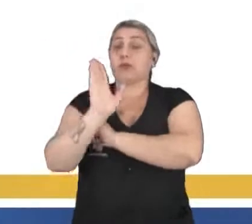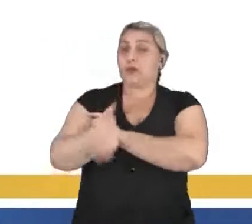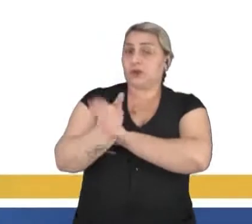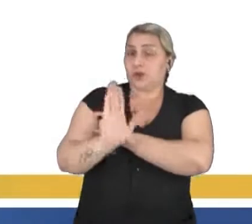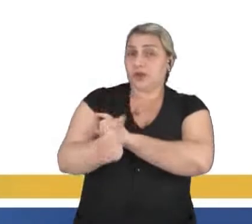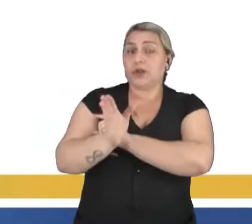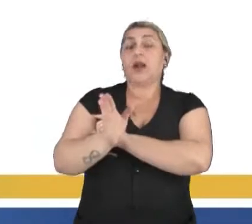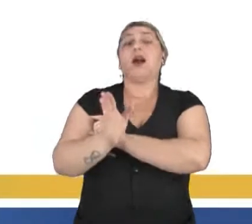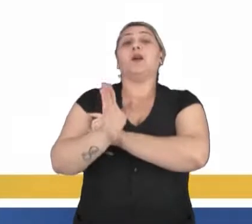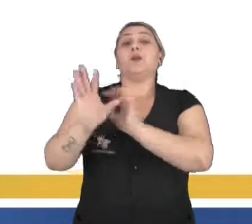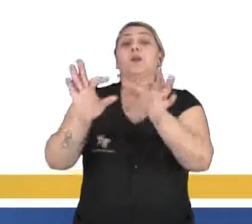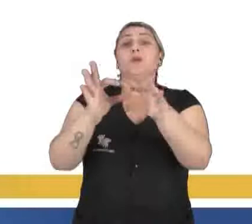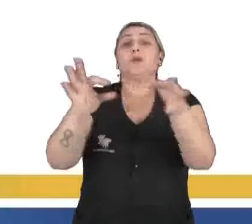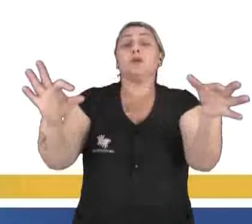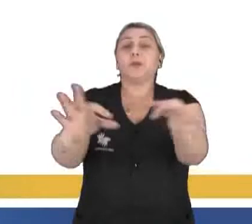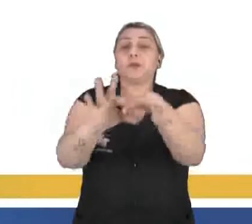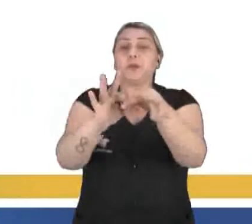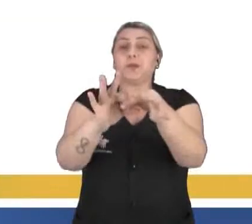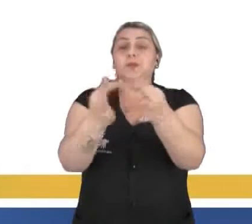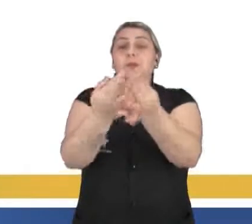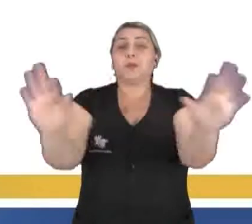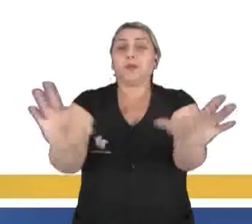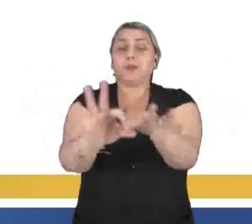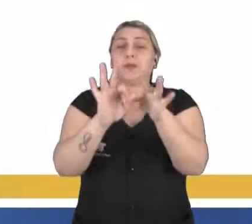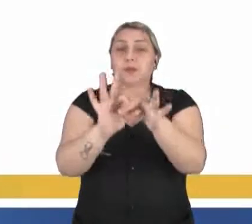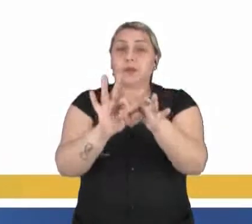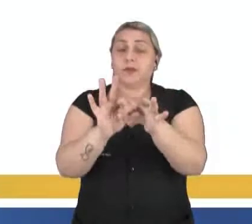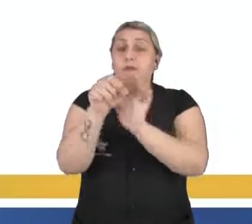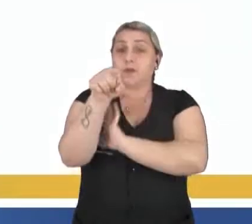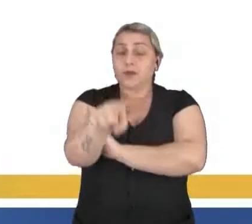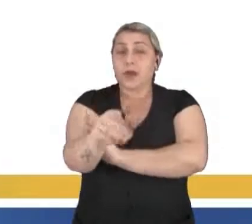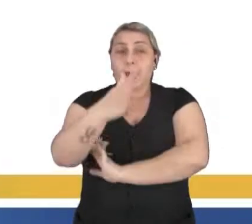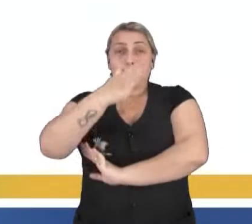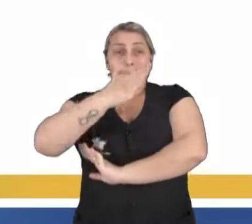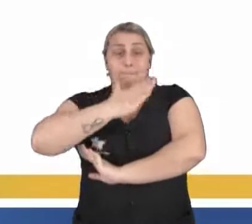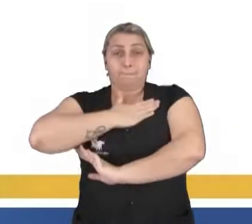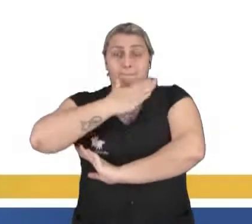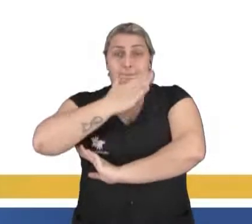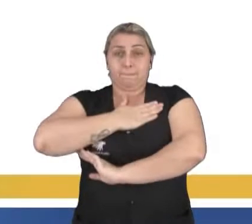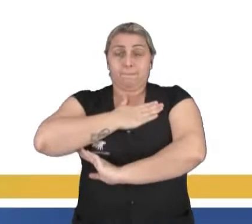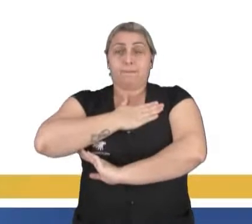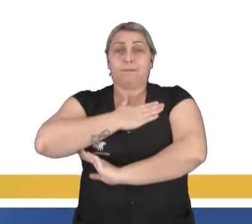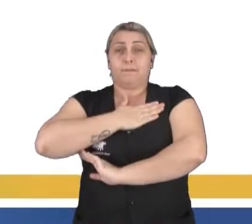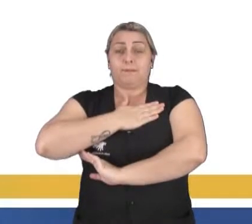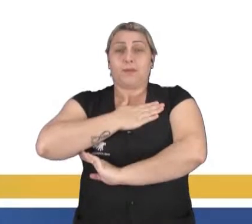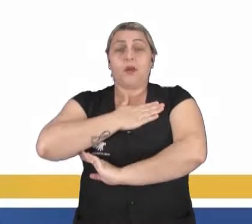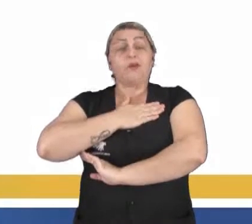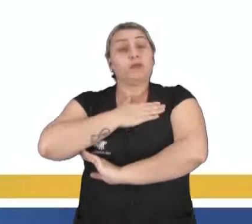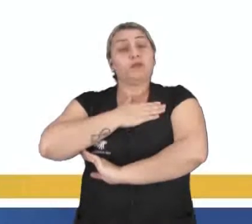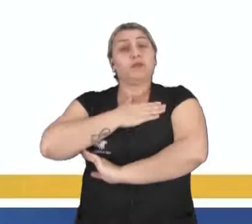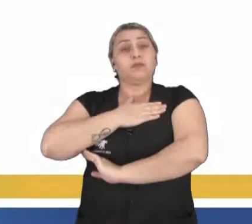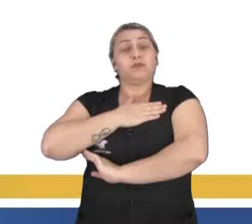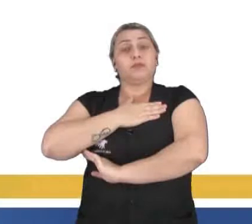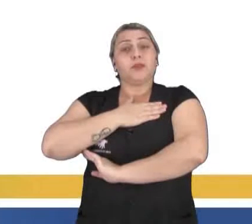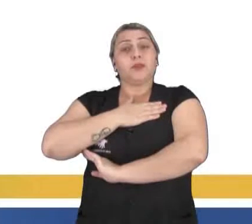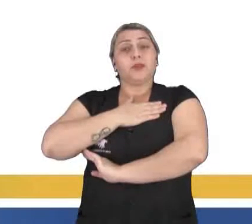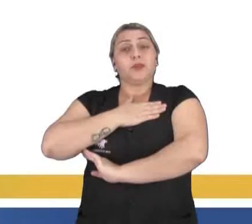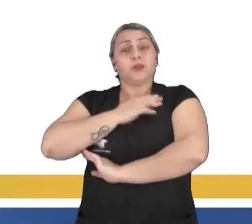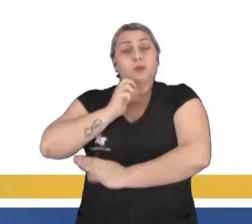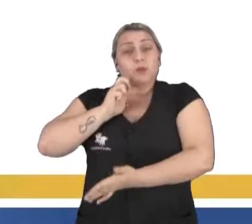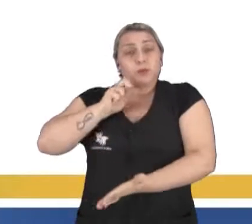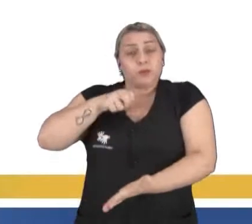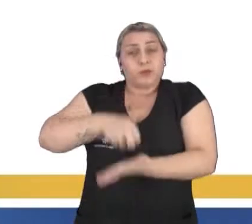que subordinado é porque ela vai... Se eu digo assim, você é meu subordinado, quer dizer o quê? Que você tem